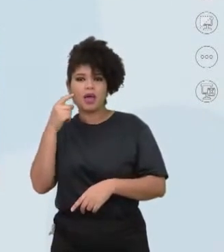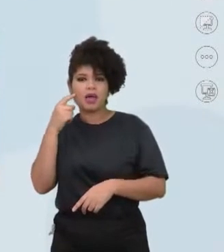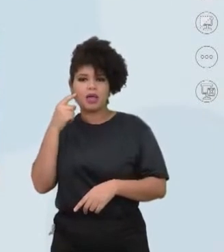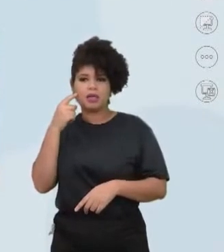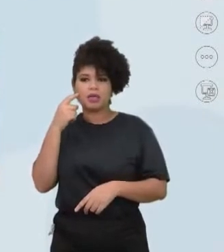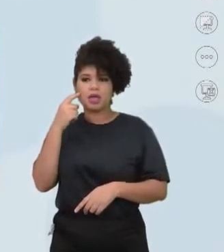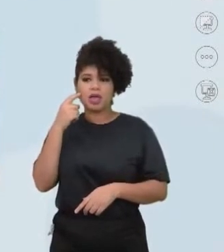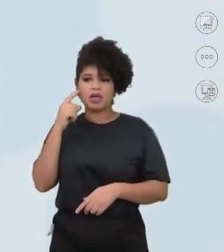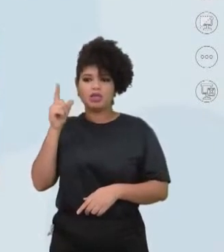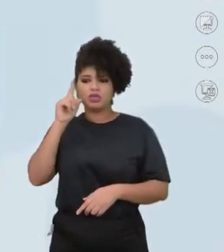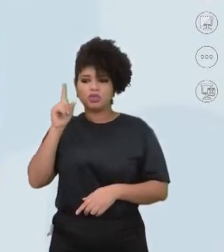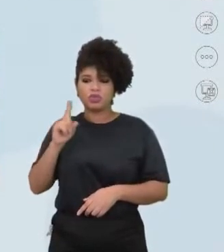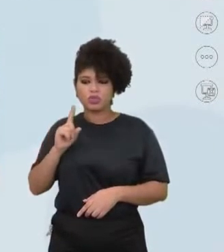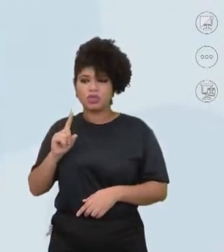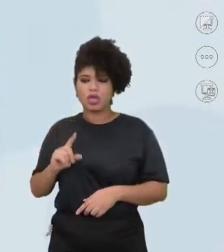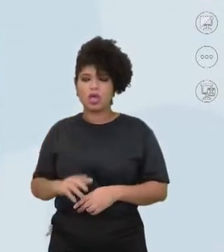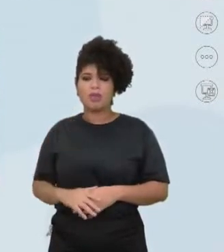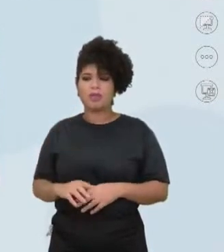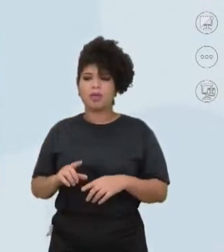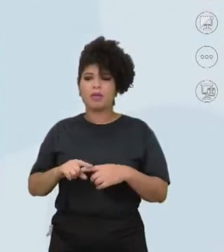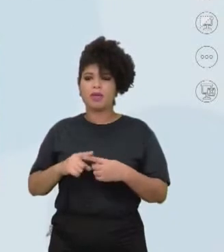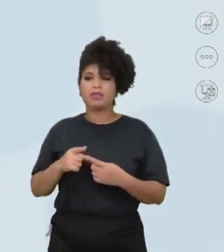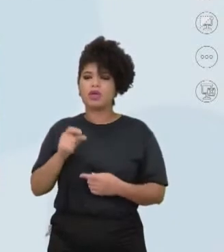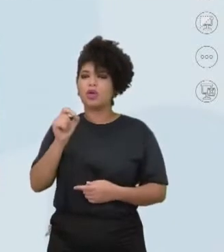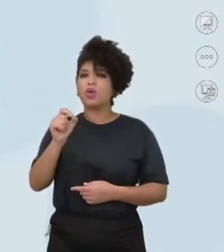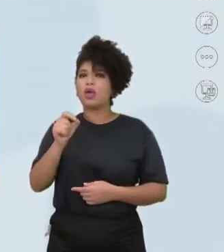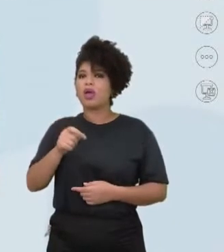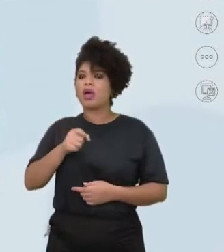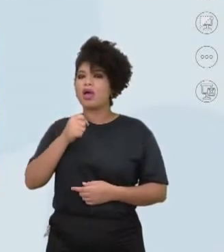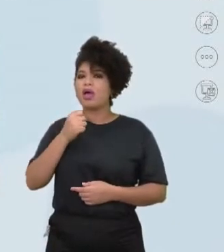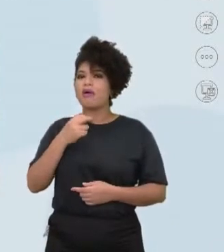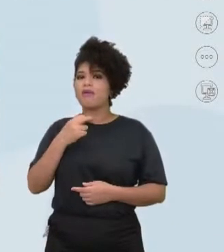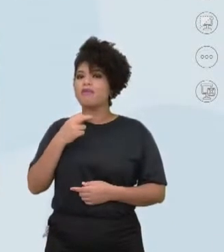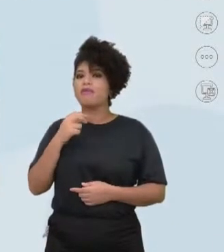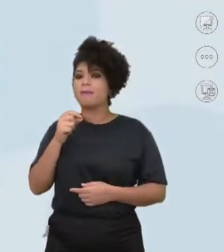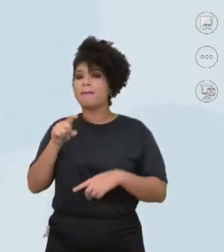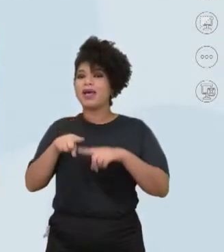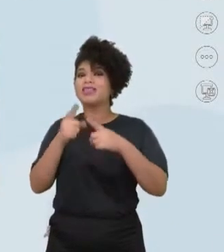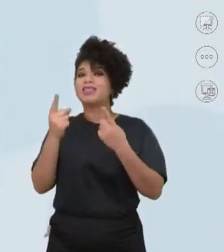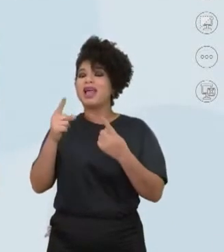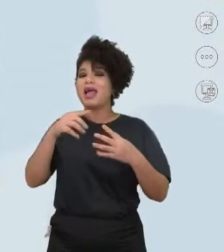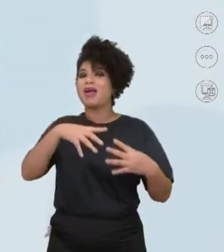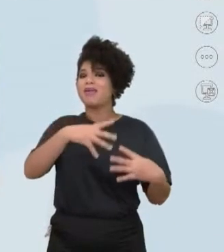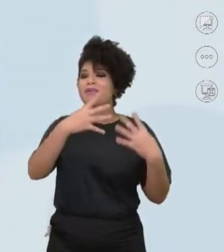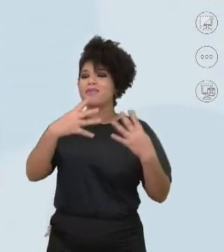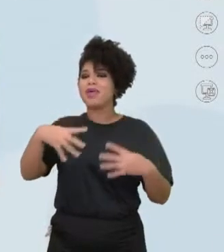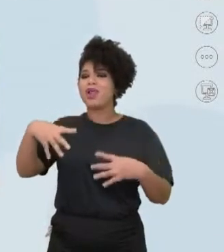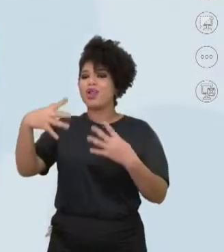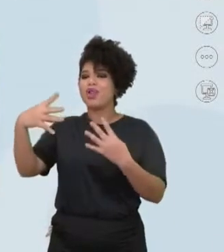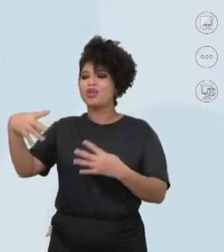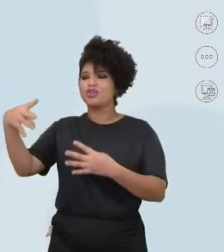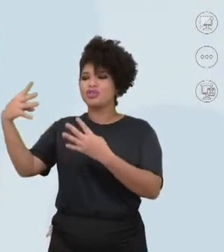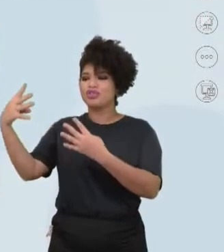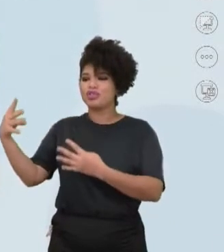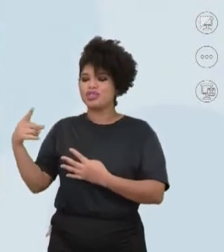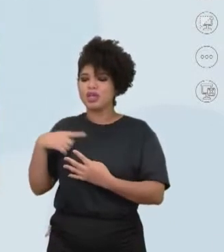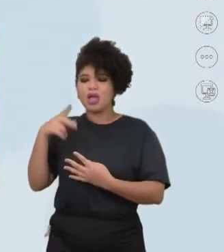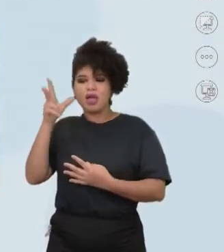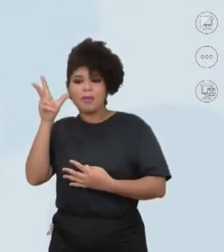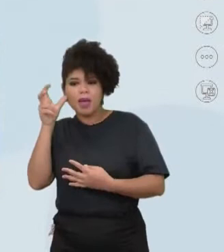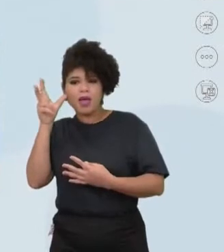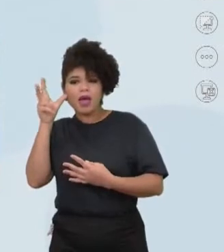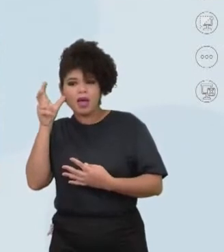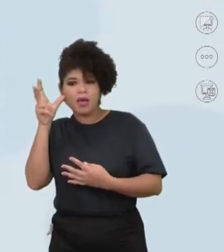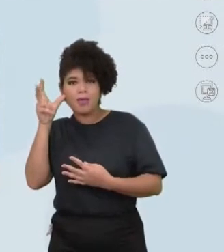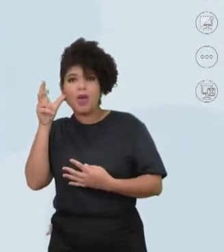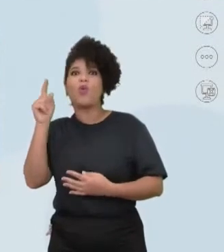escutou ainda, né, o intérprete, né, cantar. A gente escutou, sei lá, um trechinho da melodia, a gente já sabe, ah, essa